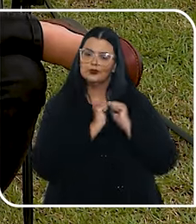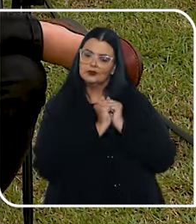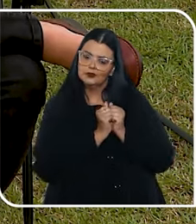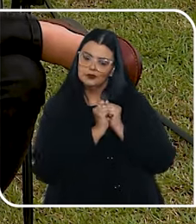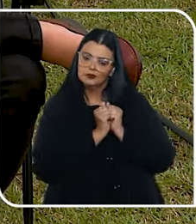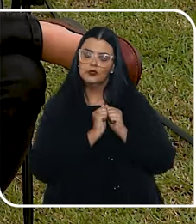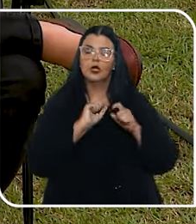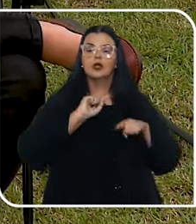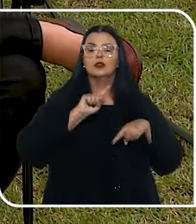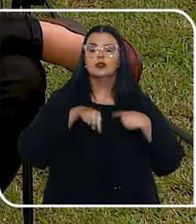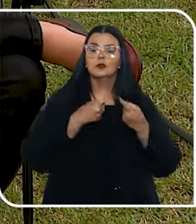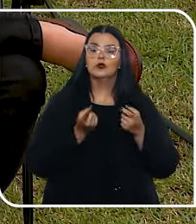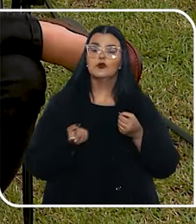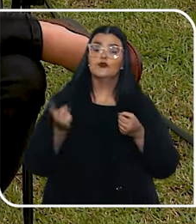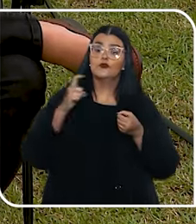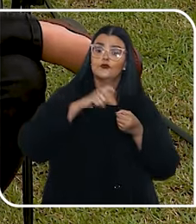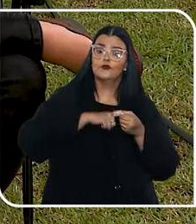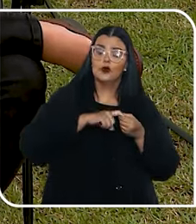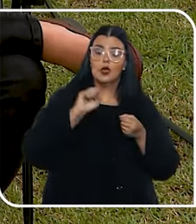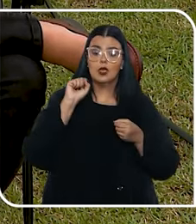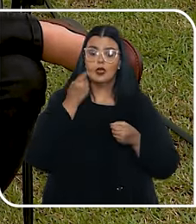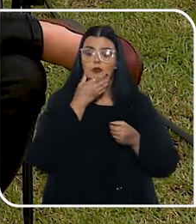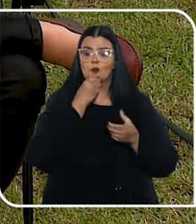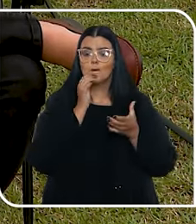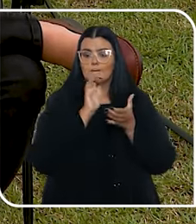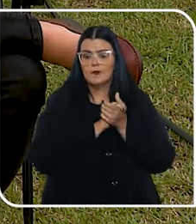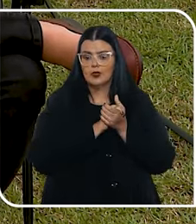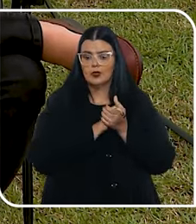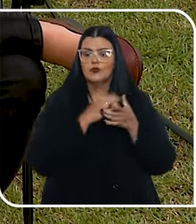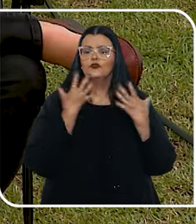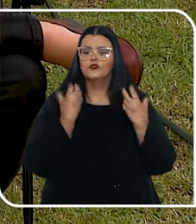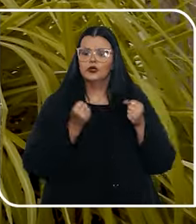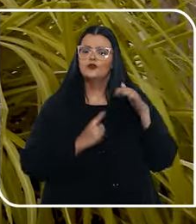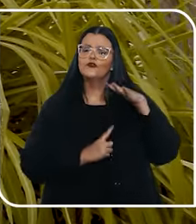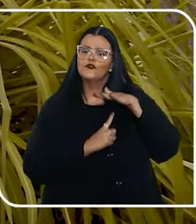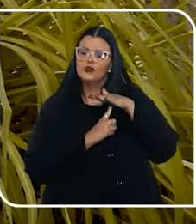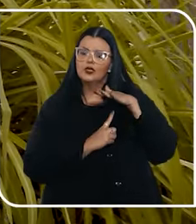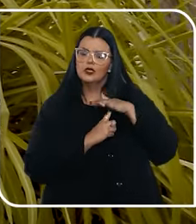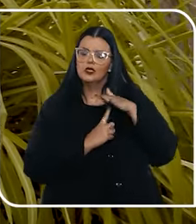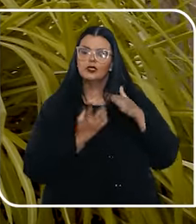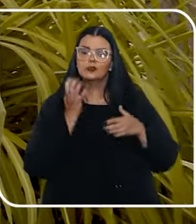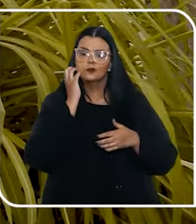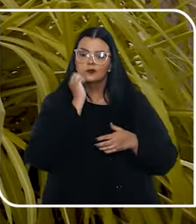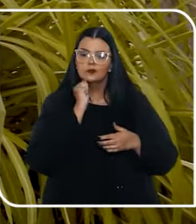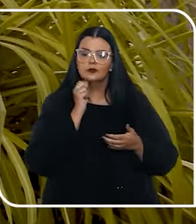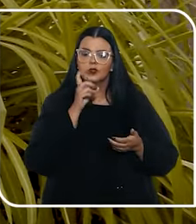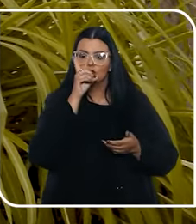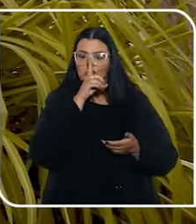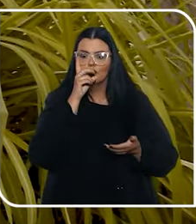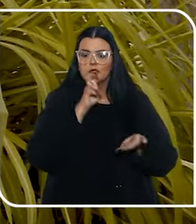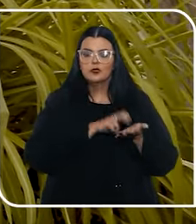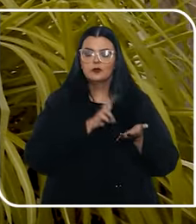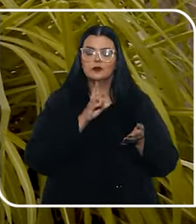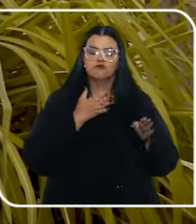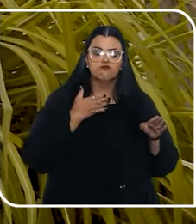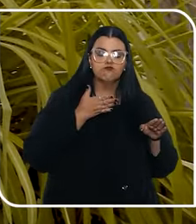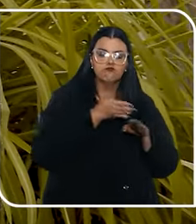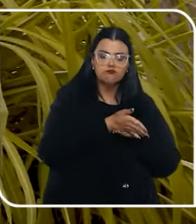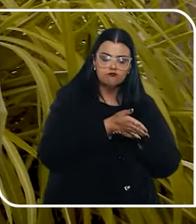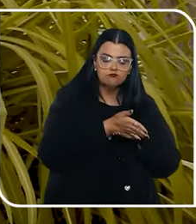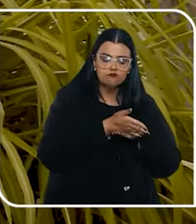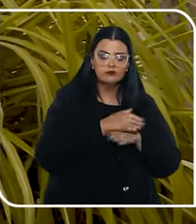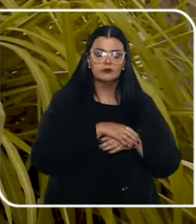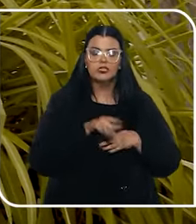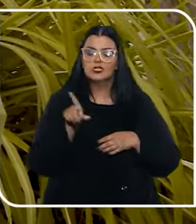companheiros, assim. Então, quando a gente voltou, meu ex-marido falou, vamos numa feirinha de adoção ali, era um domingo de manhã. A gente foi